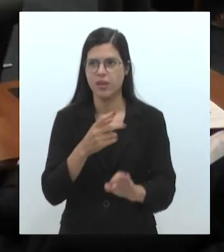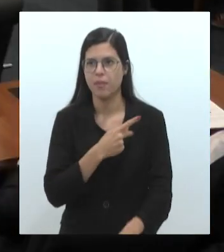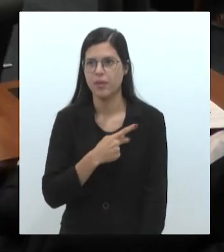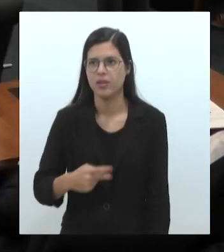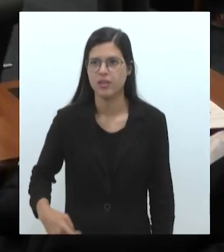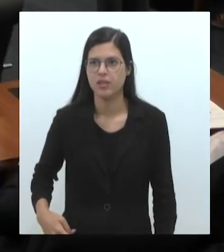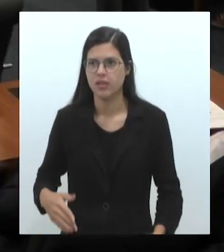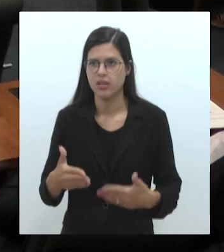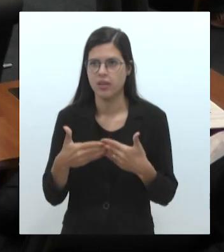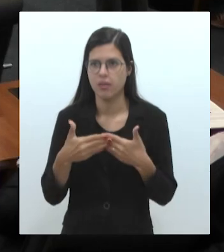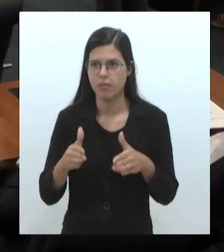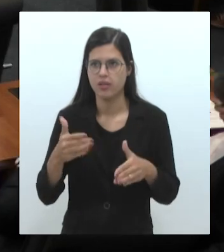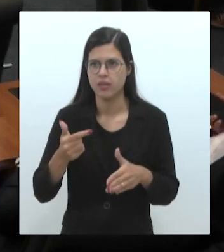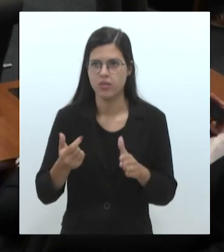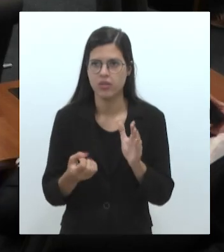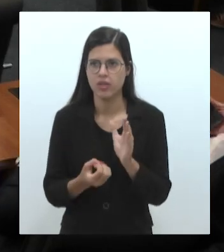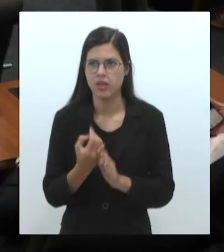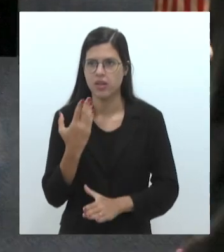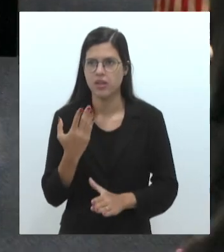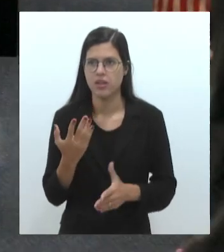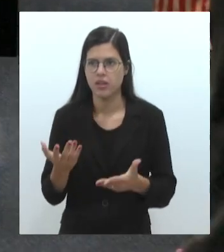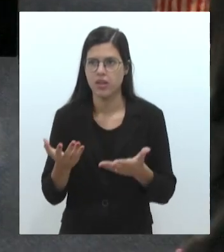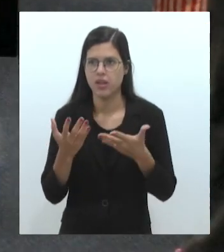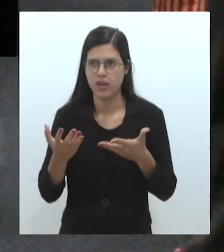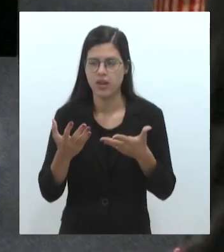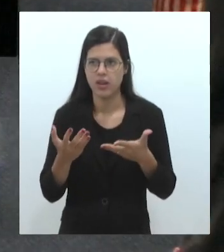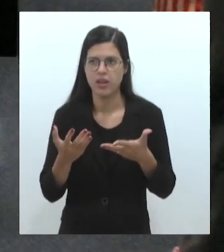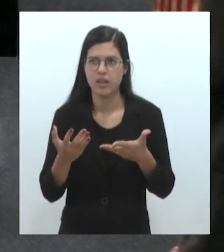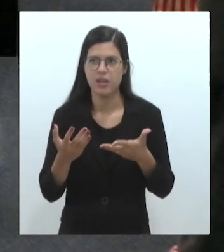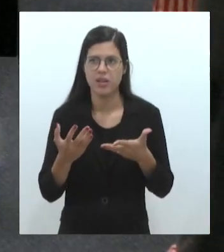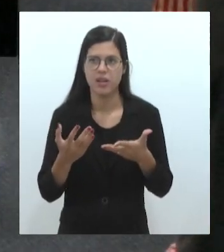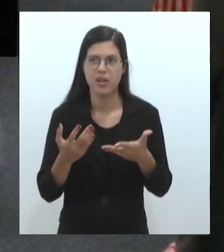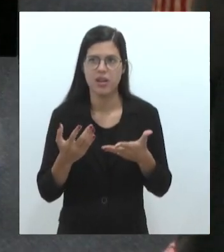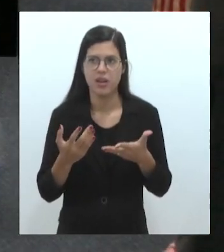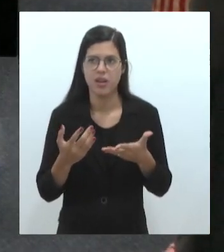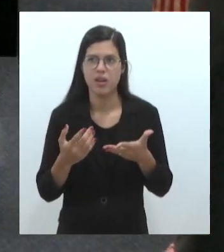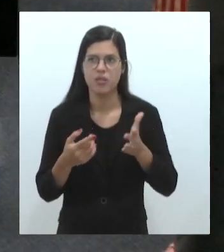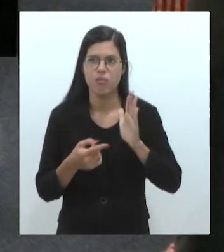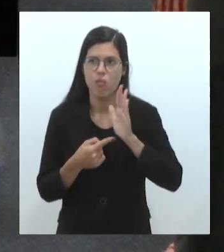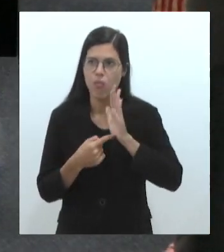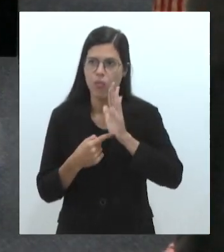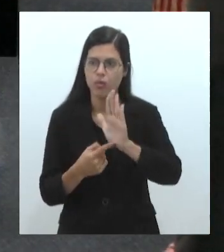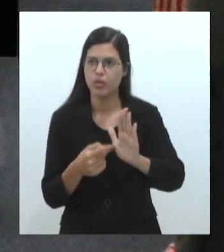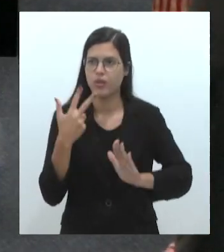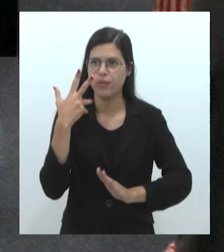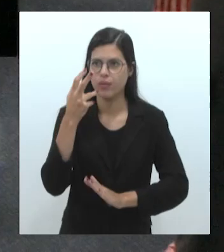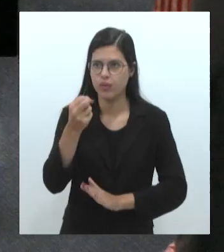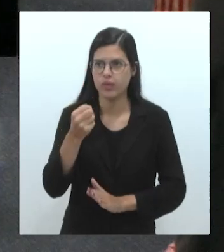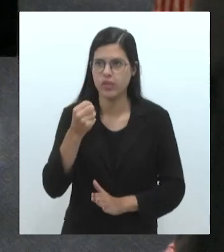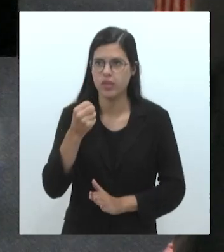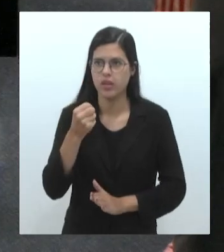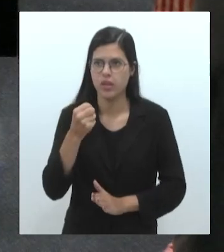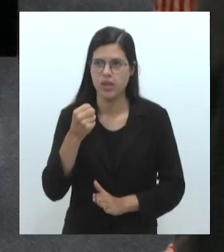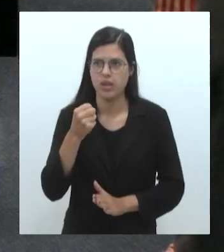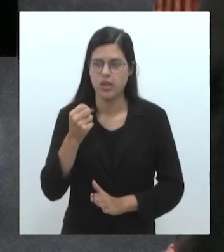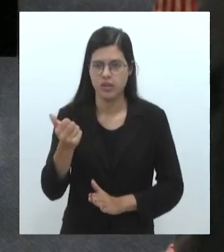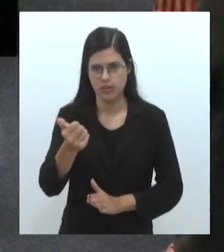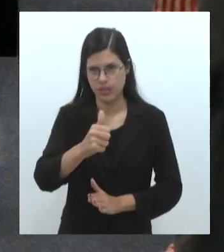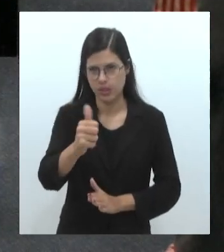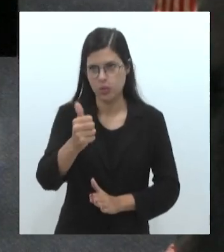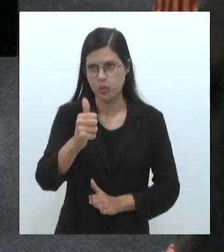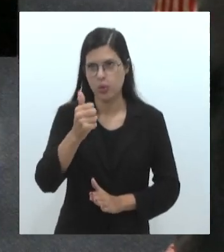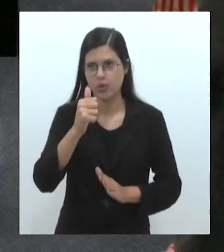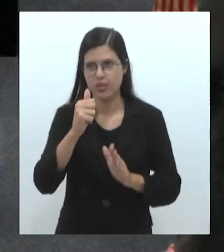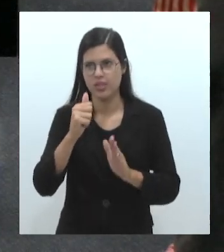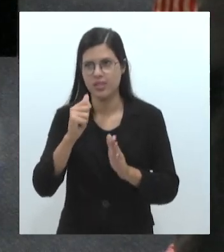essa coautoria, até porque queremos reforçar com uma grifo bem forte a escrita desses 11 seres